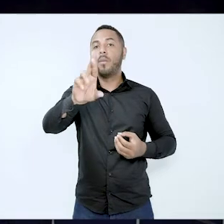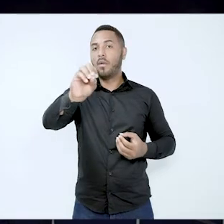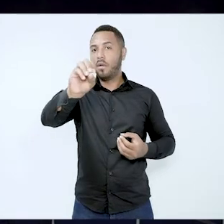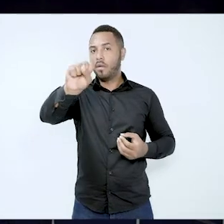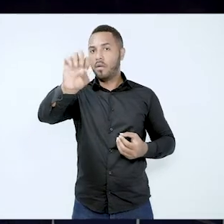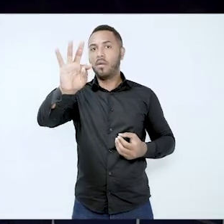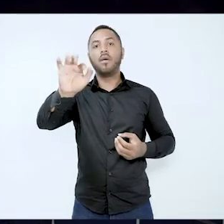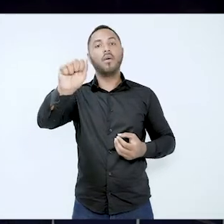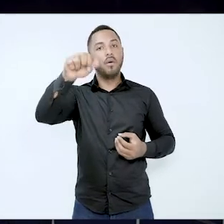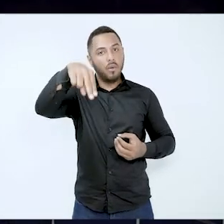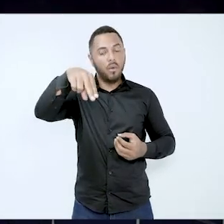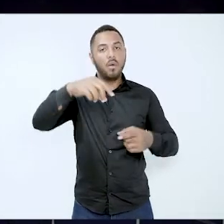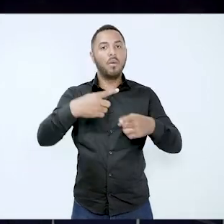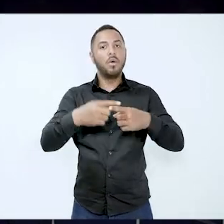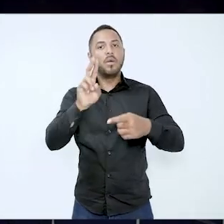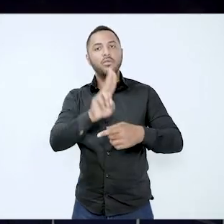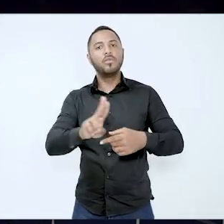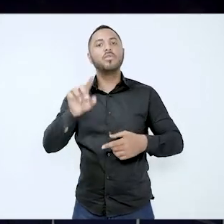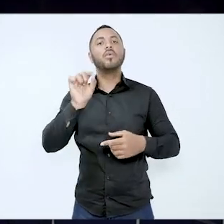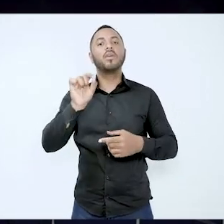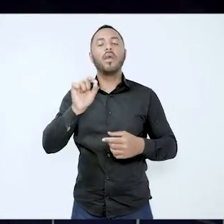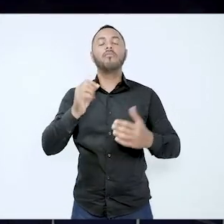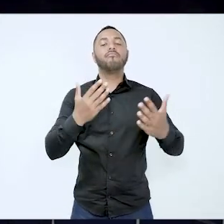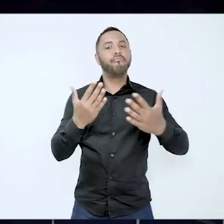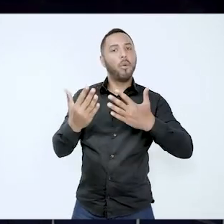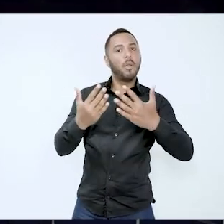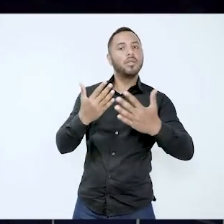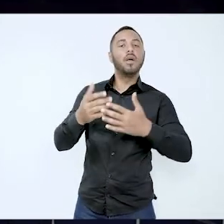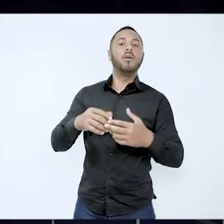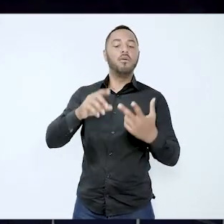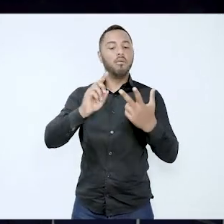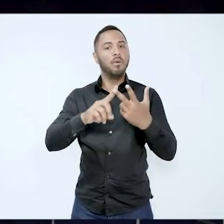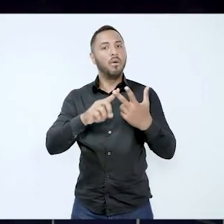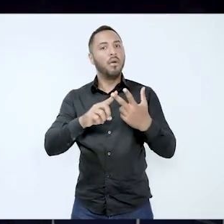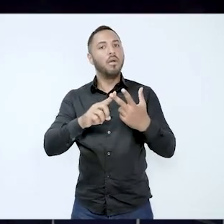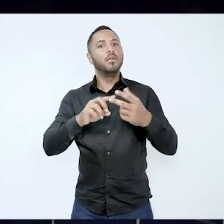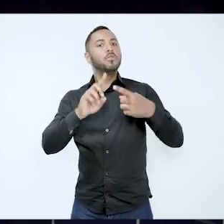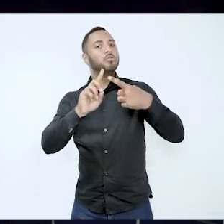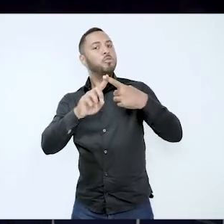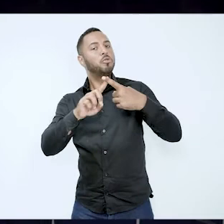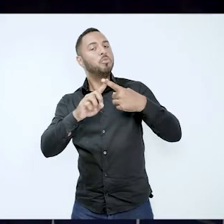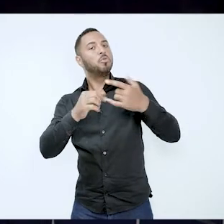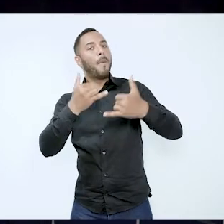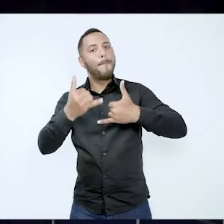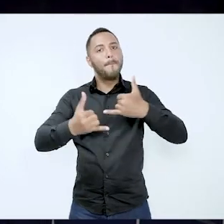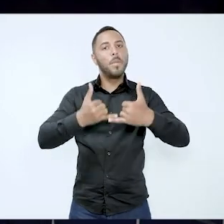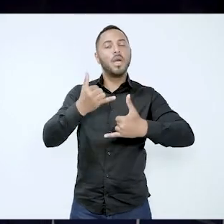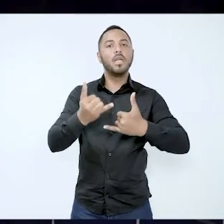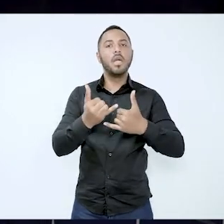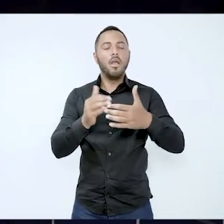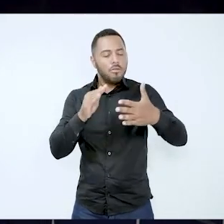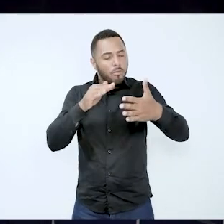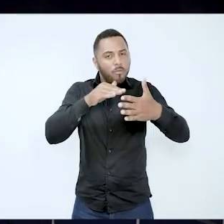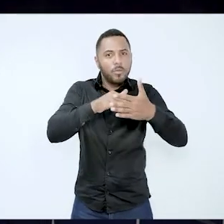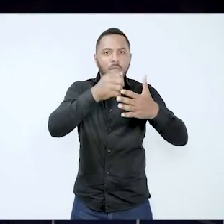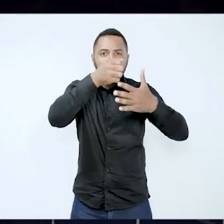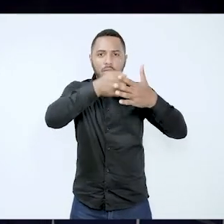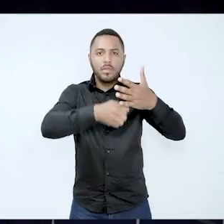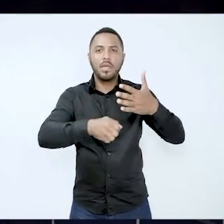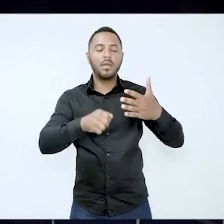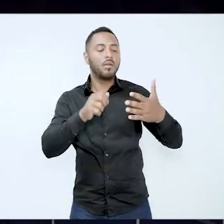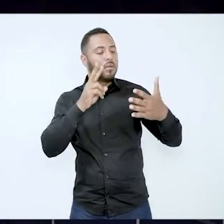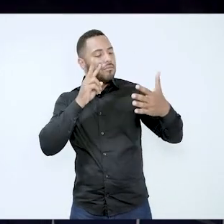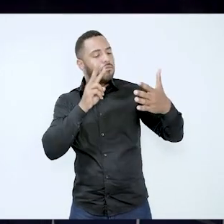Paraíso. Ele utilizou comparações, ele falou como eram os tipos de brincadeira, né? E ele aqui, ao final, ele